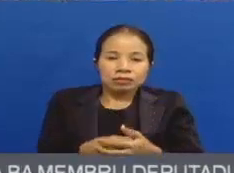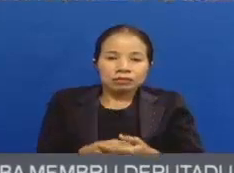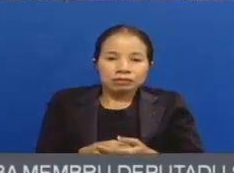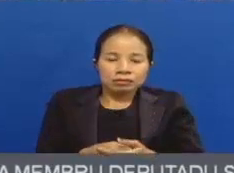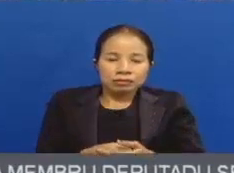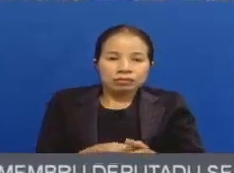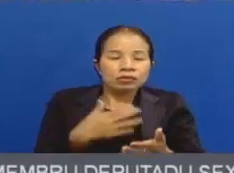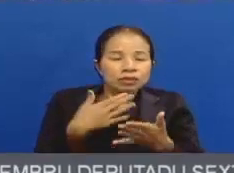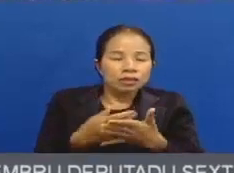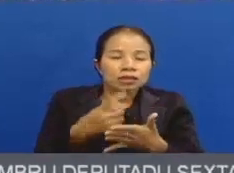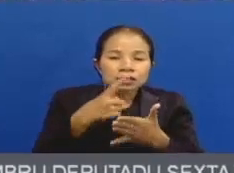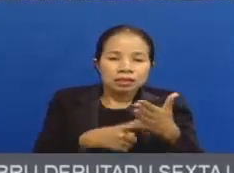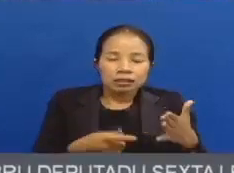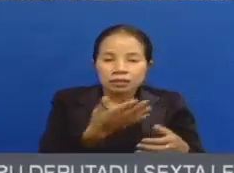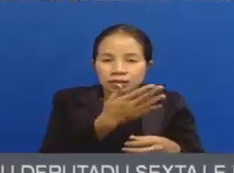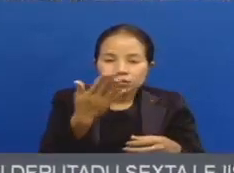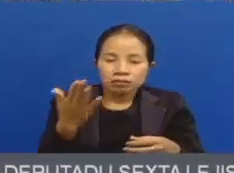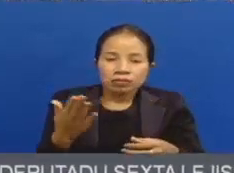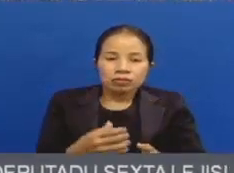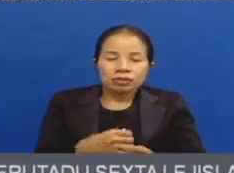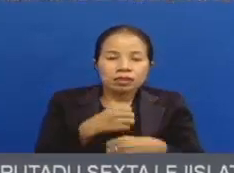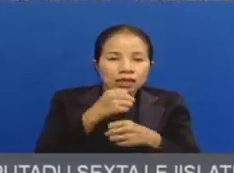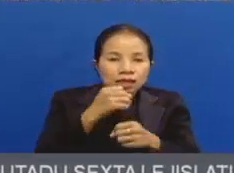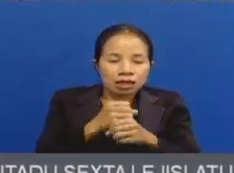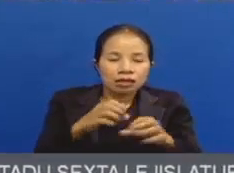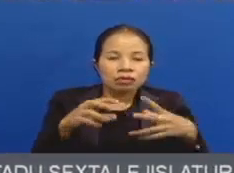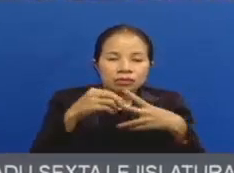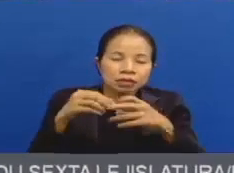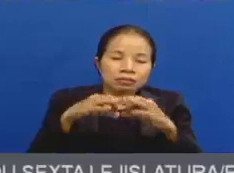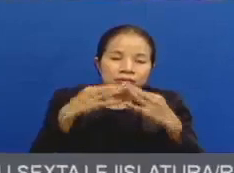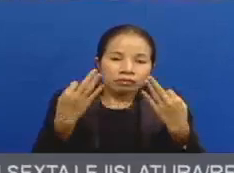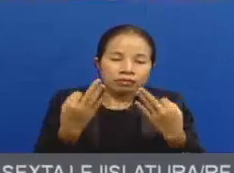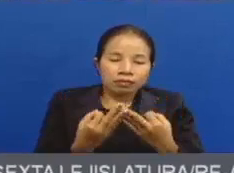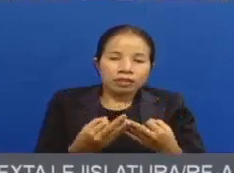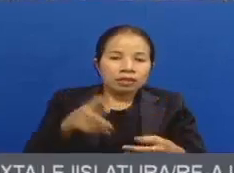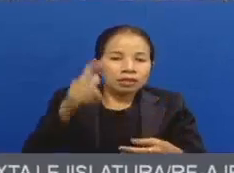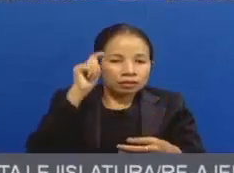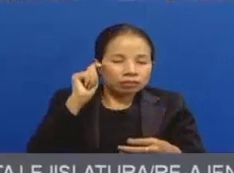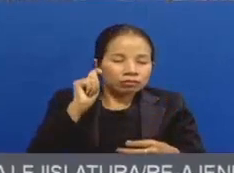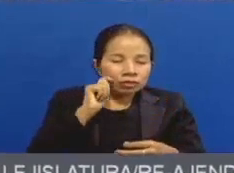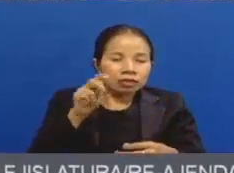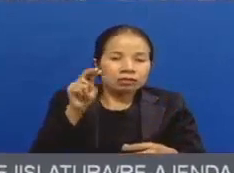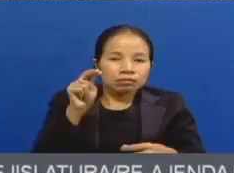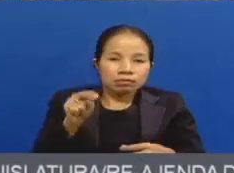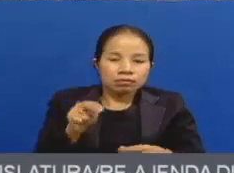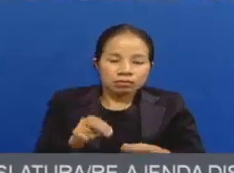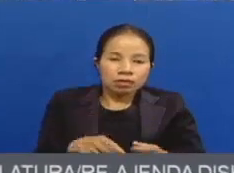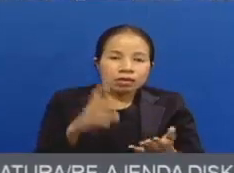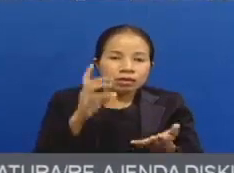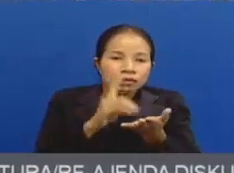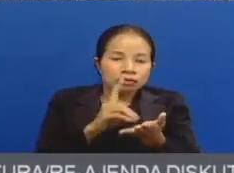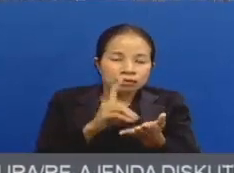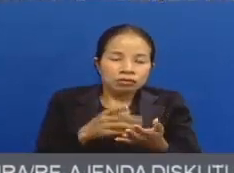tira atribui para ele para a família, para a Roma, para a Rua Cunha. O doutor